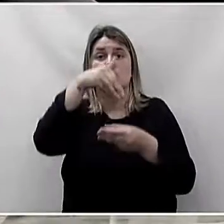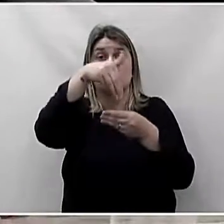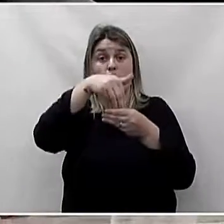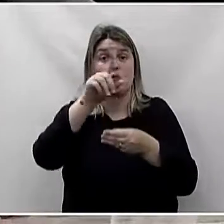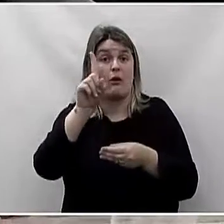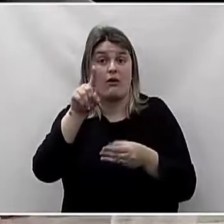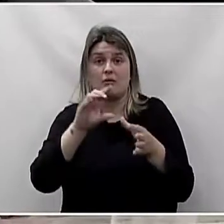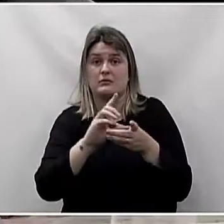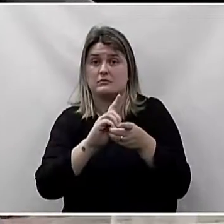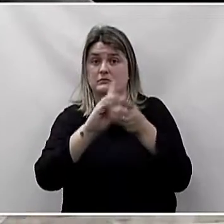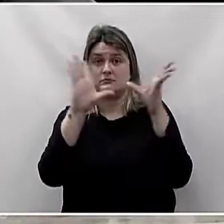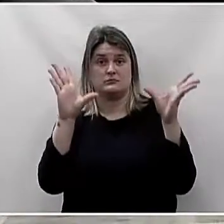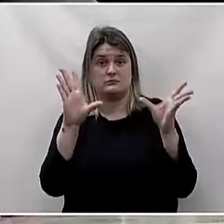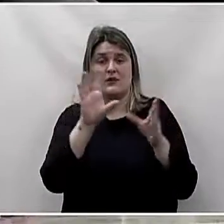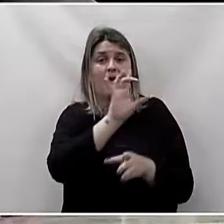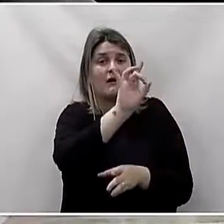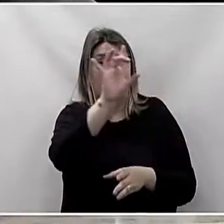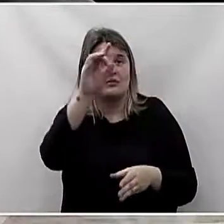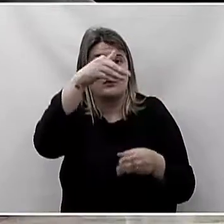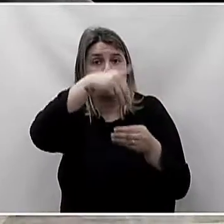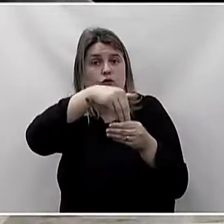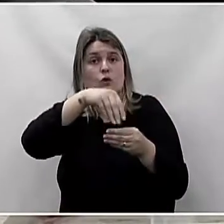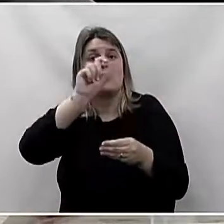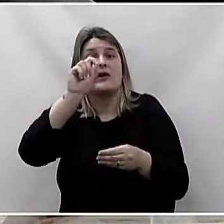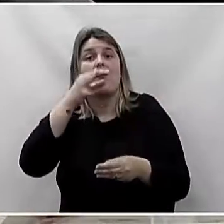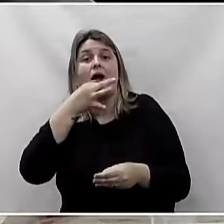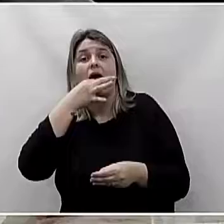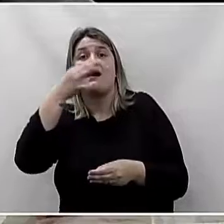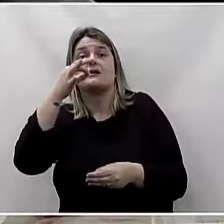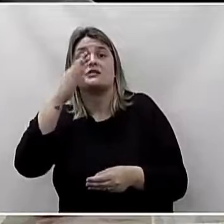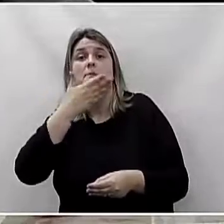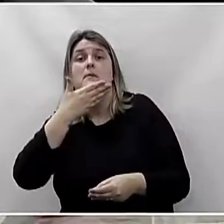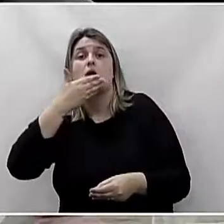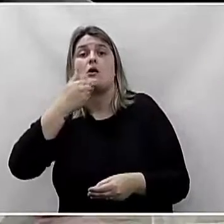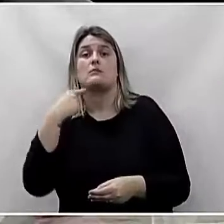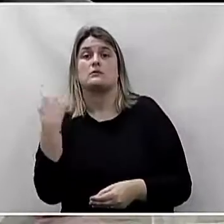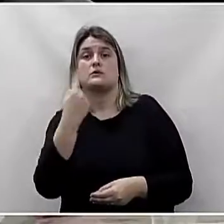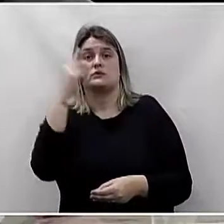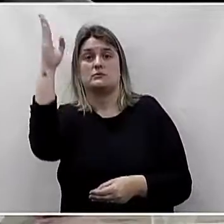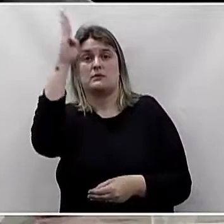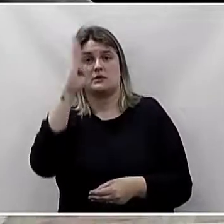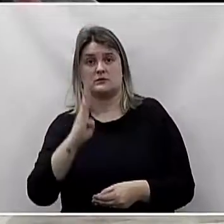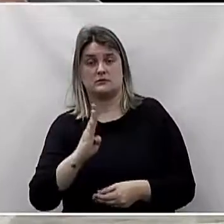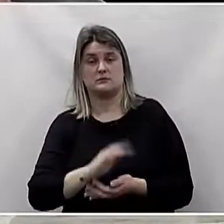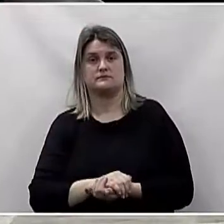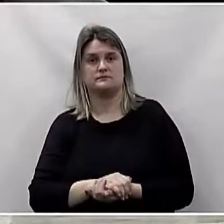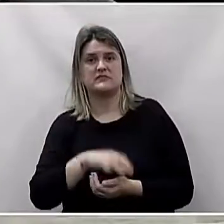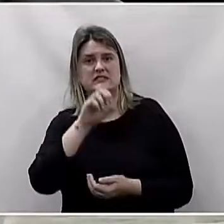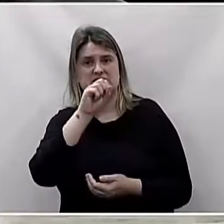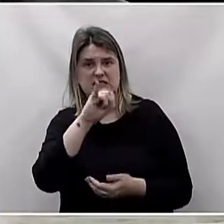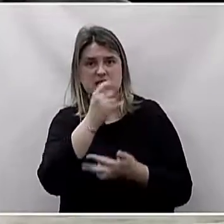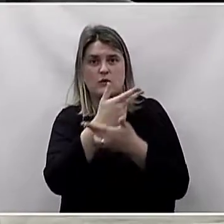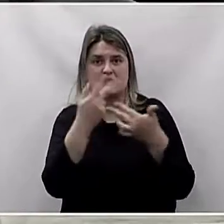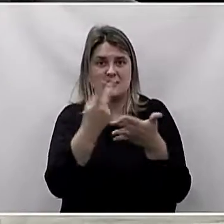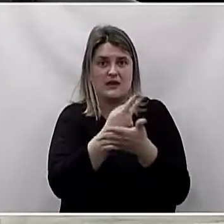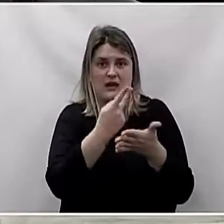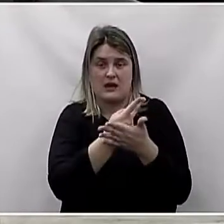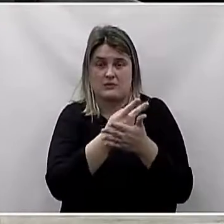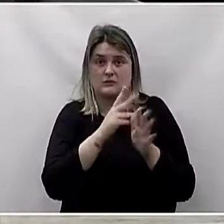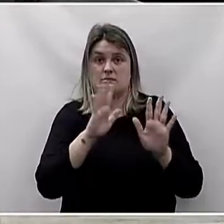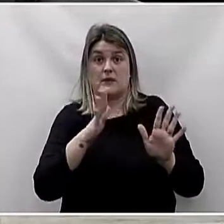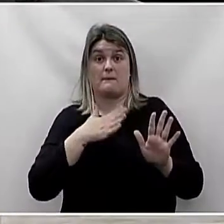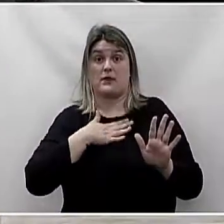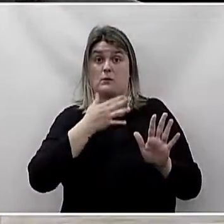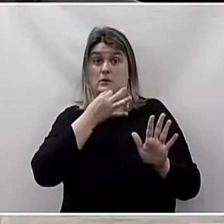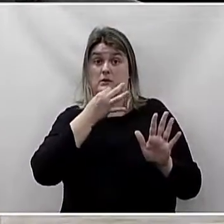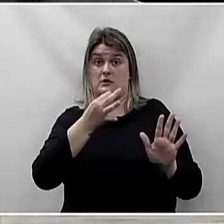voto democrático cada um votou naquele que acha que é viável para o Brasil se teve fraude Esse é o meu